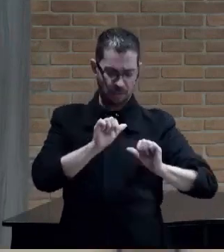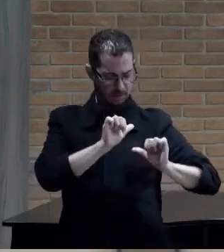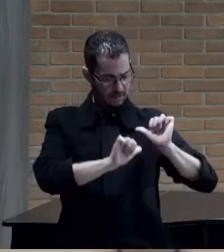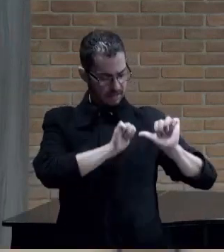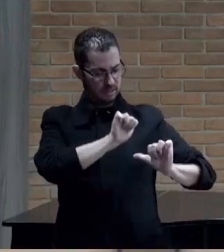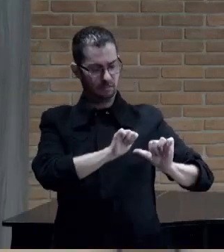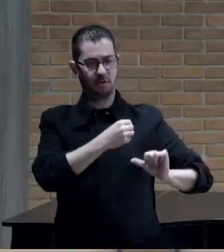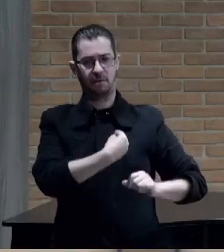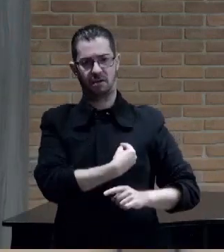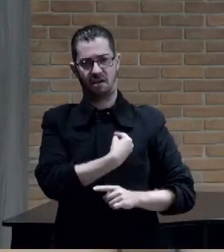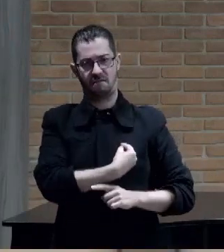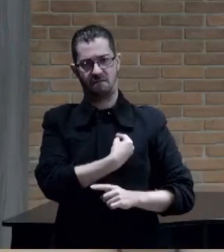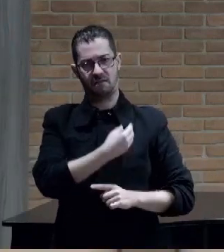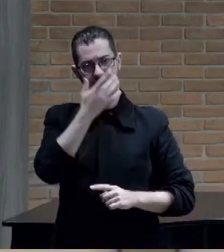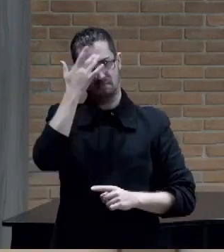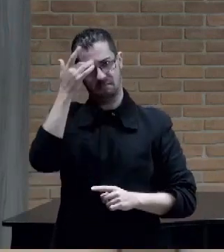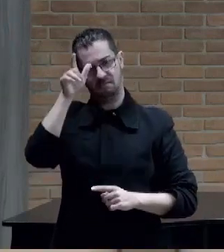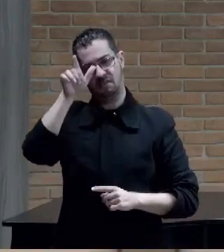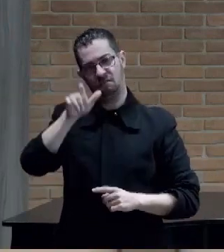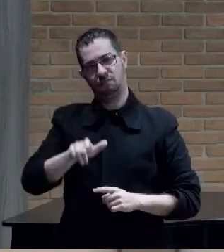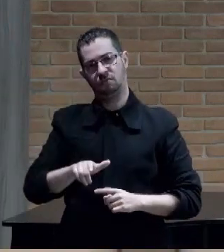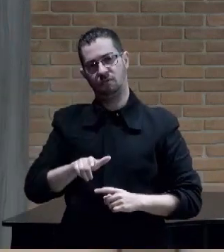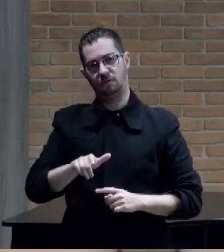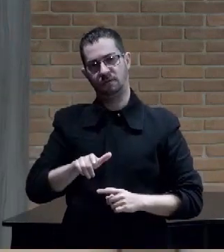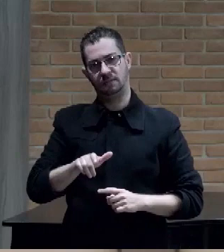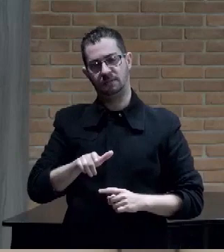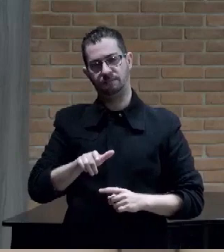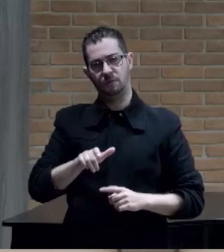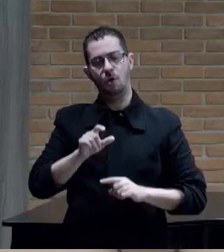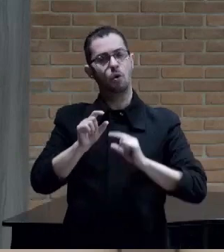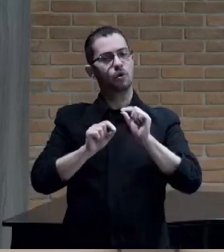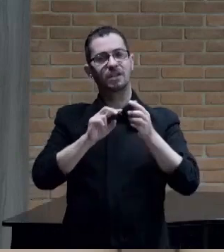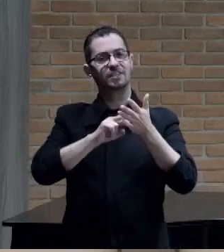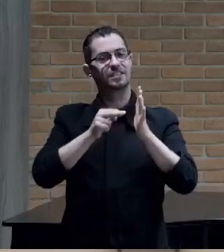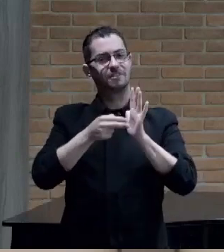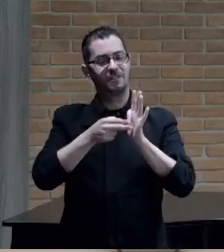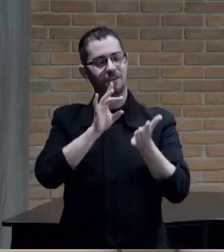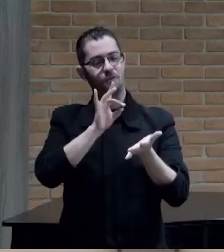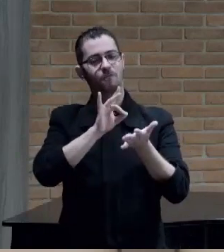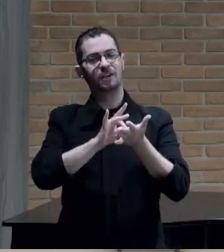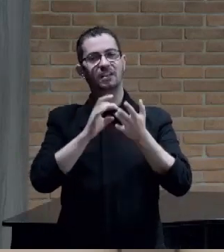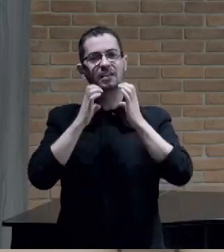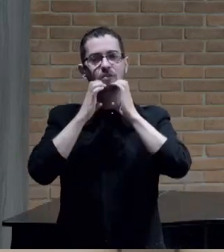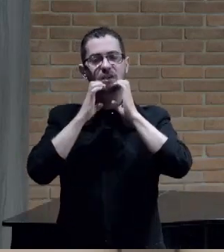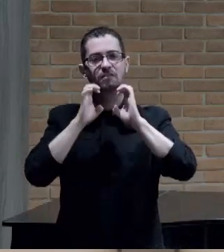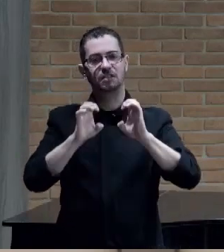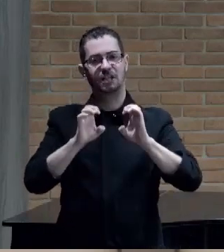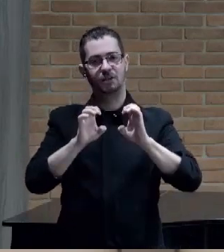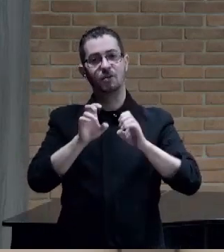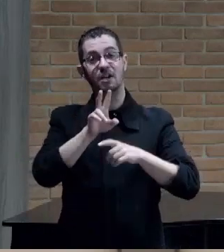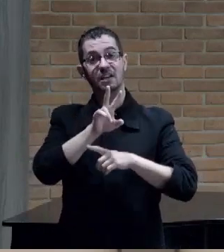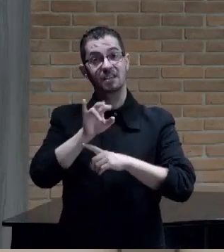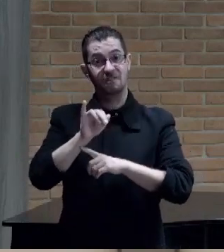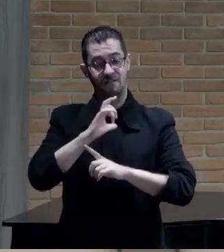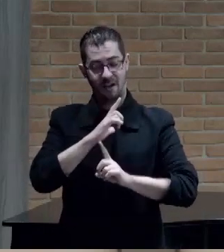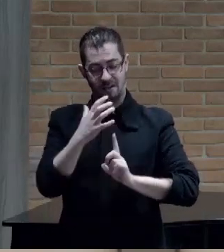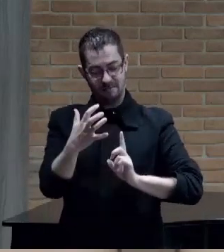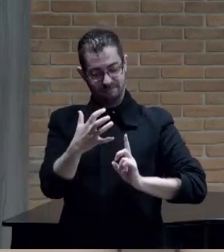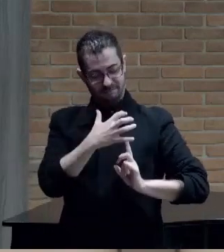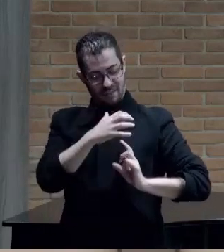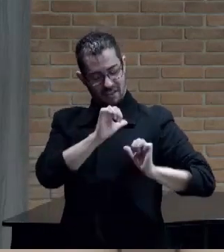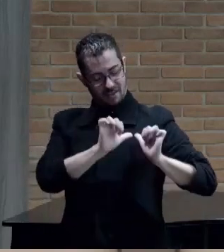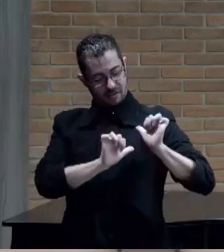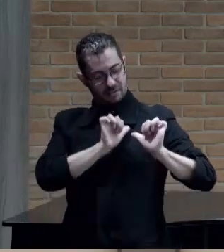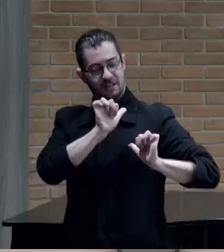pessoas? Então é esse que é o verdadeiro Evangelho. O Evangelho que vai nos